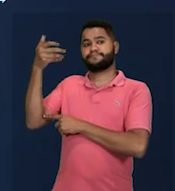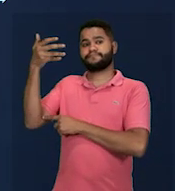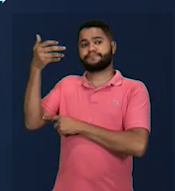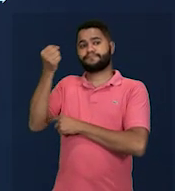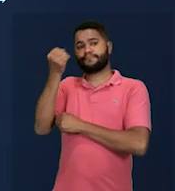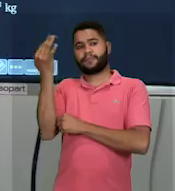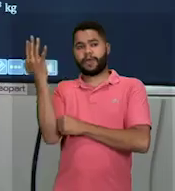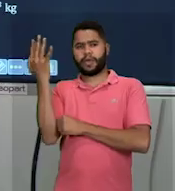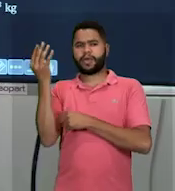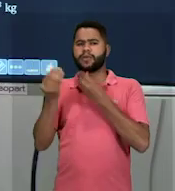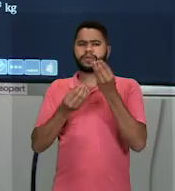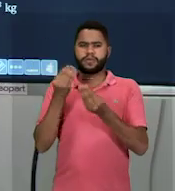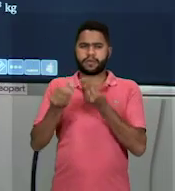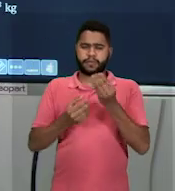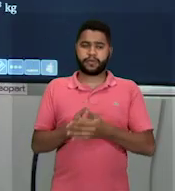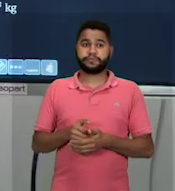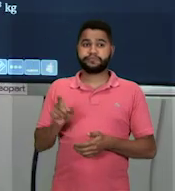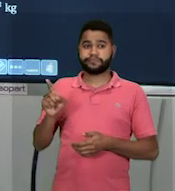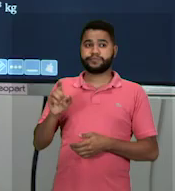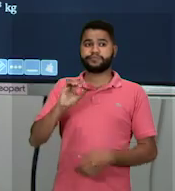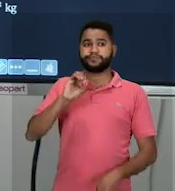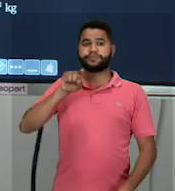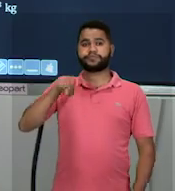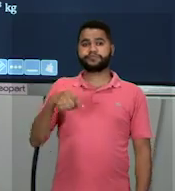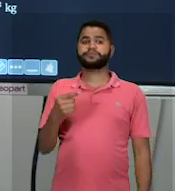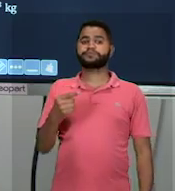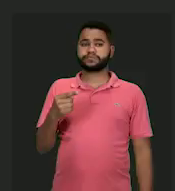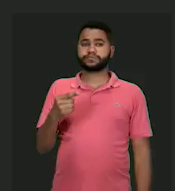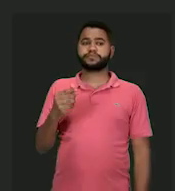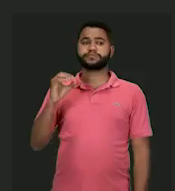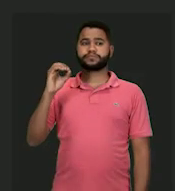fiz isso? Da seguinte maneira,